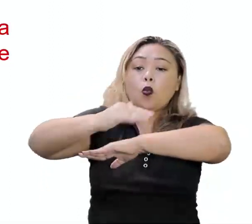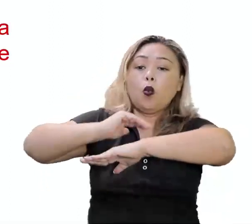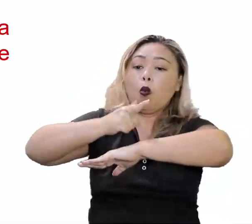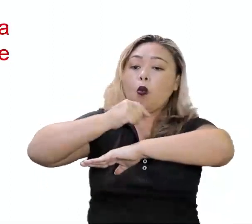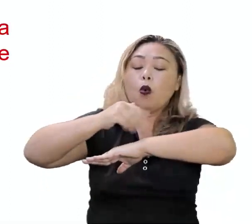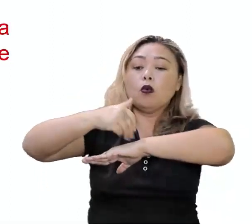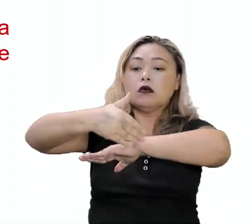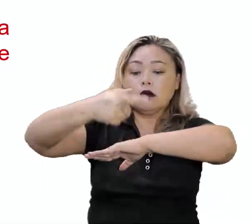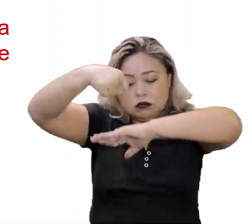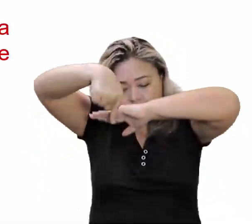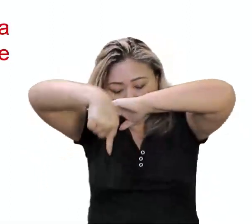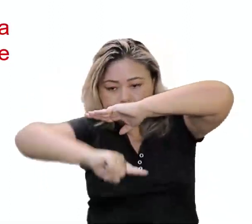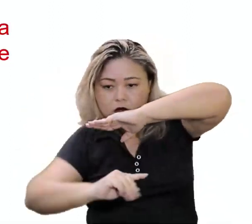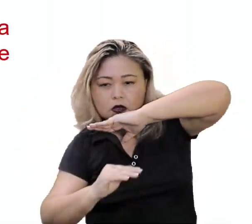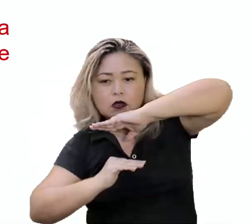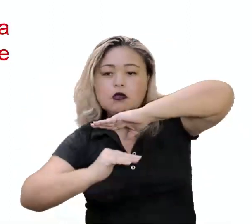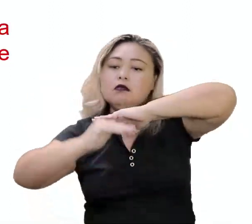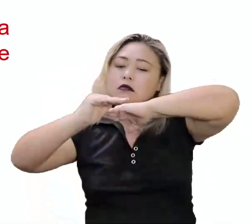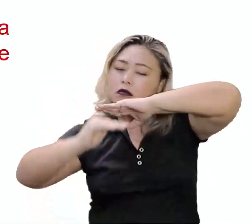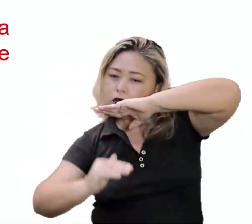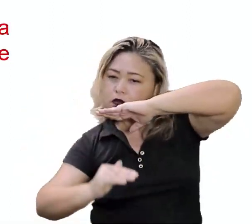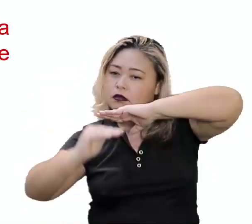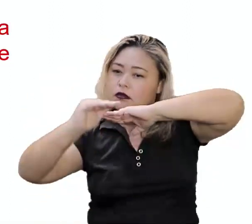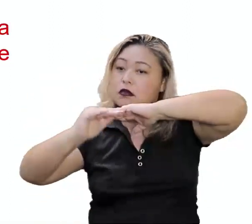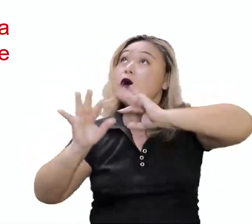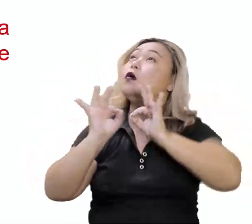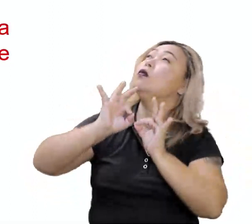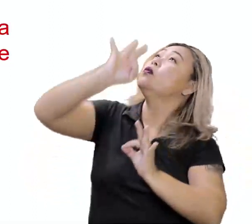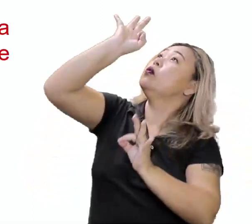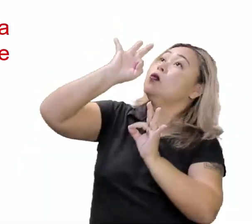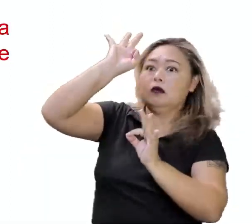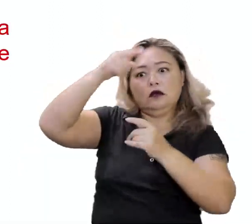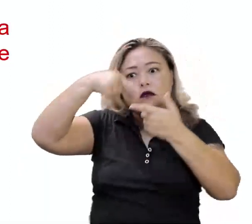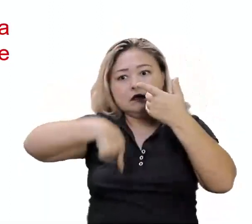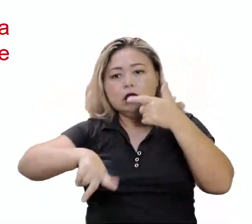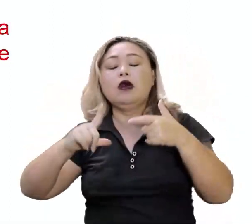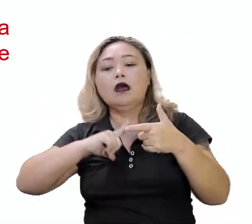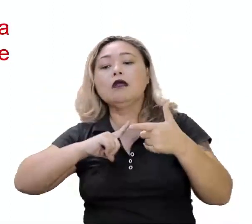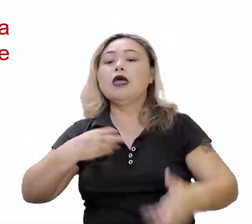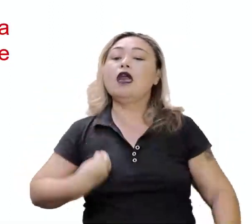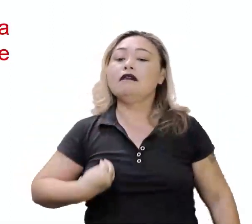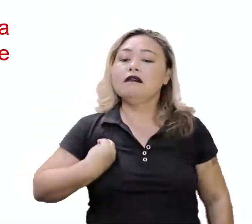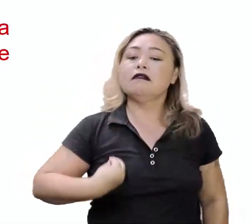tá? Em grandes profundidades, em baixas profundidades, em altas altitudes, em baixas altitudes,